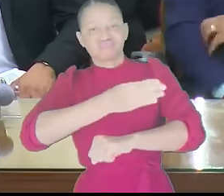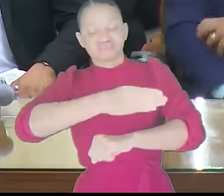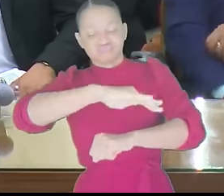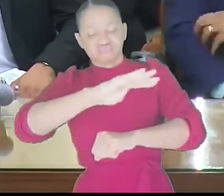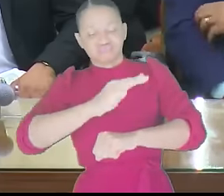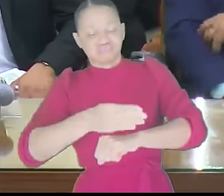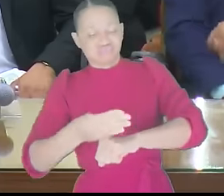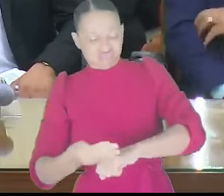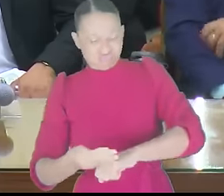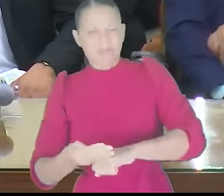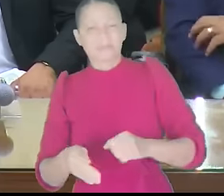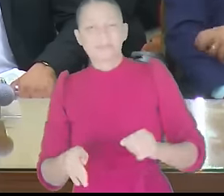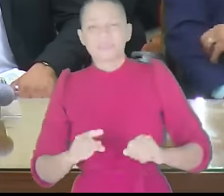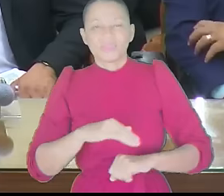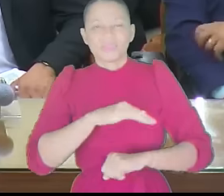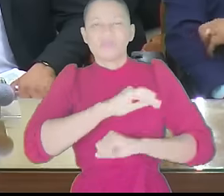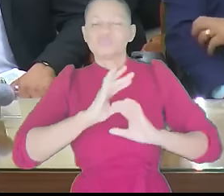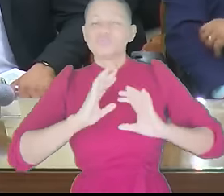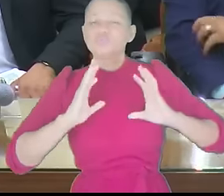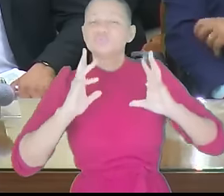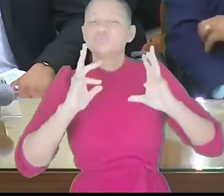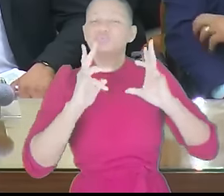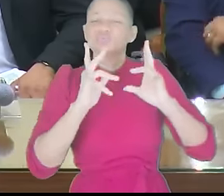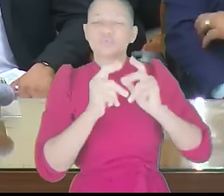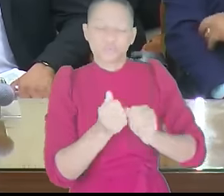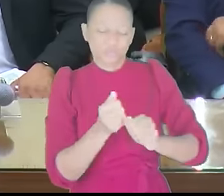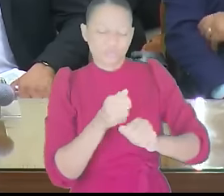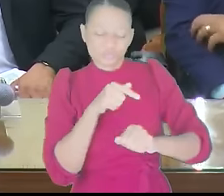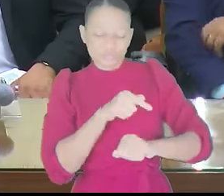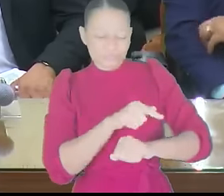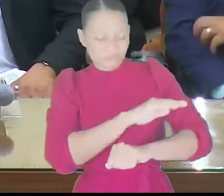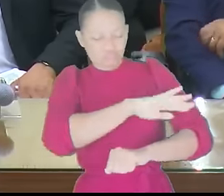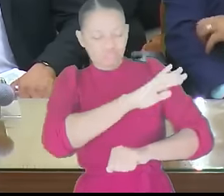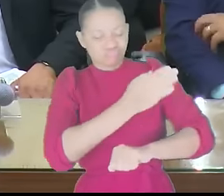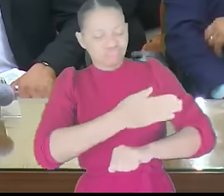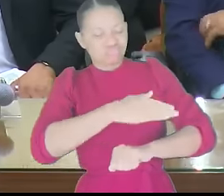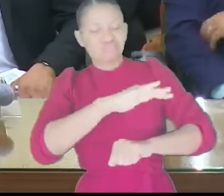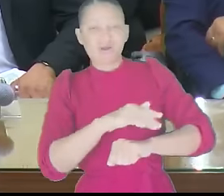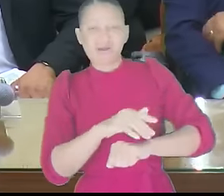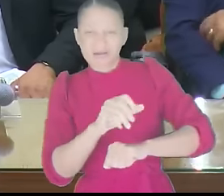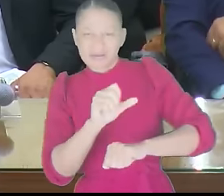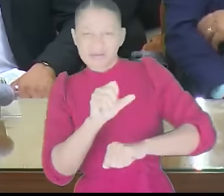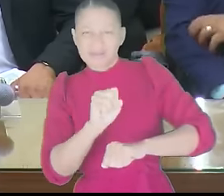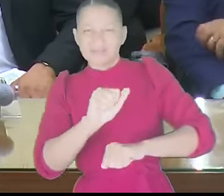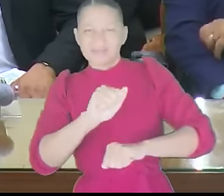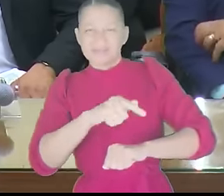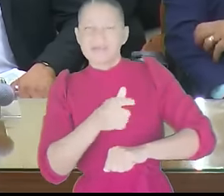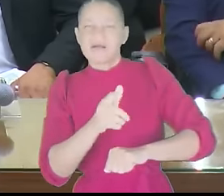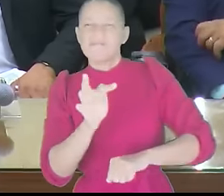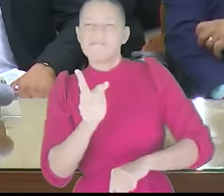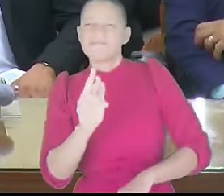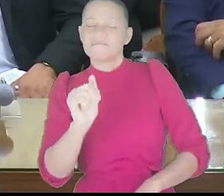e os outros rios todos caminham para onde? A água que saiu do mar.